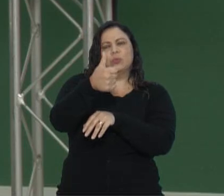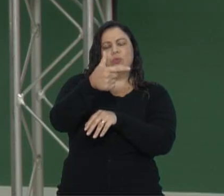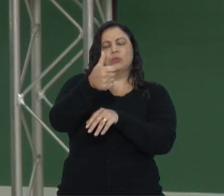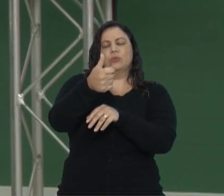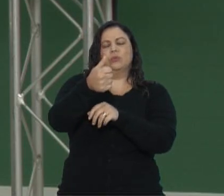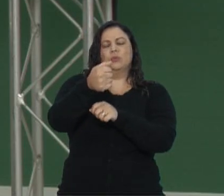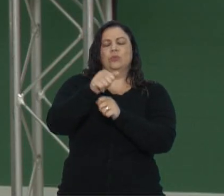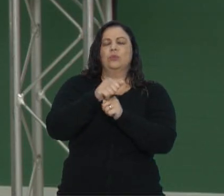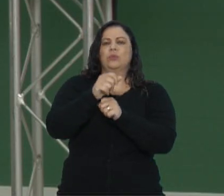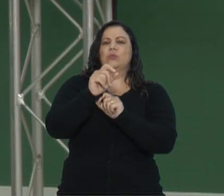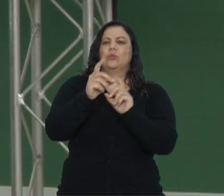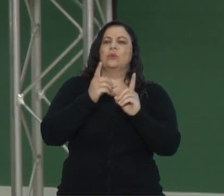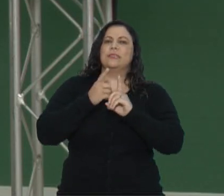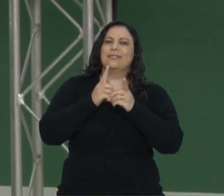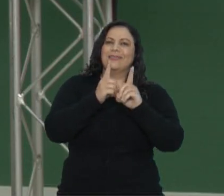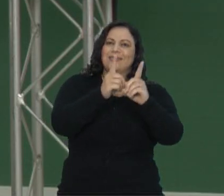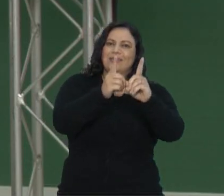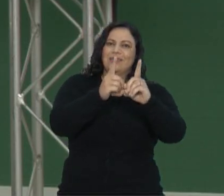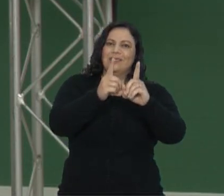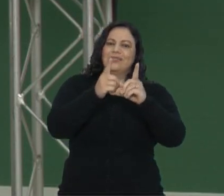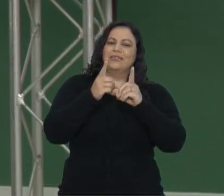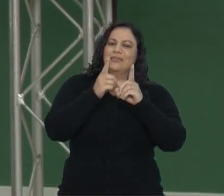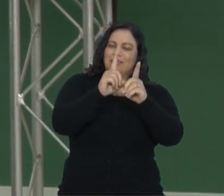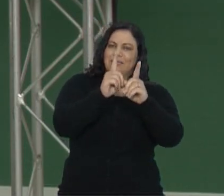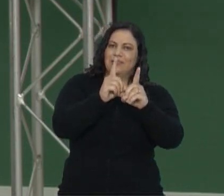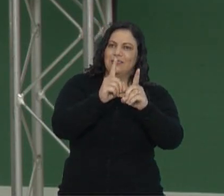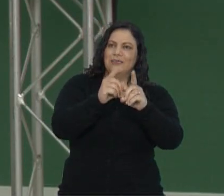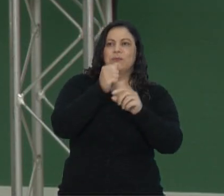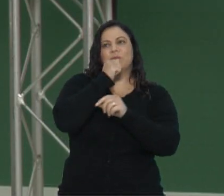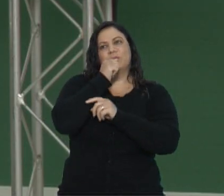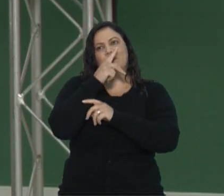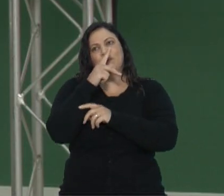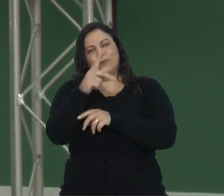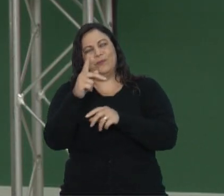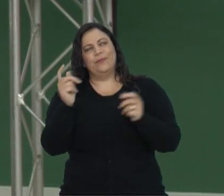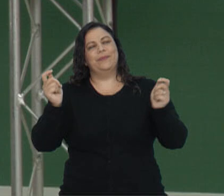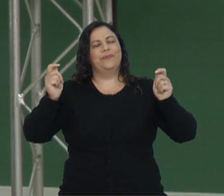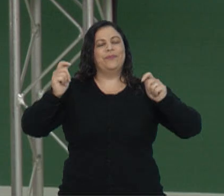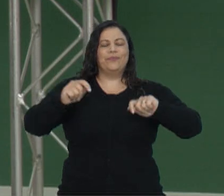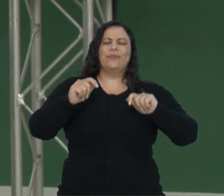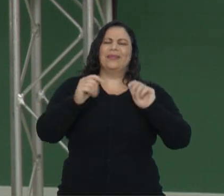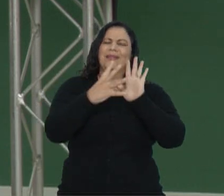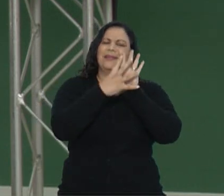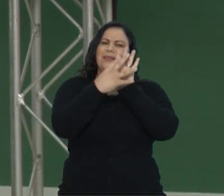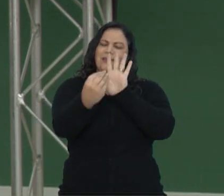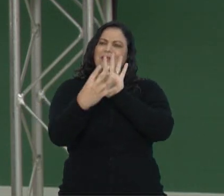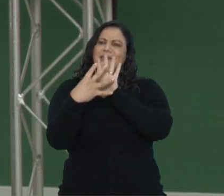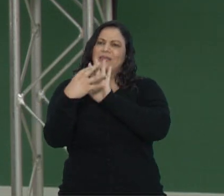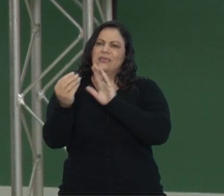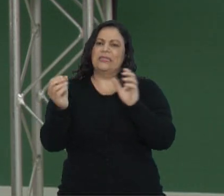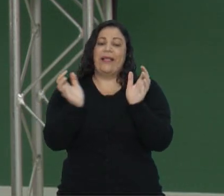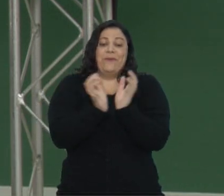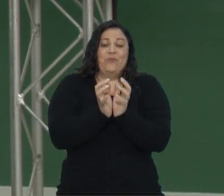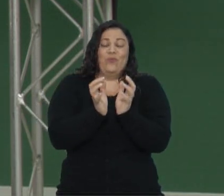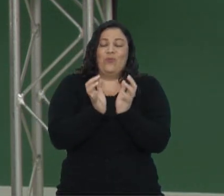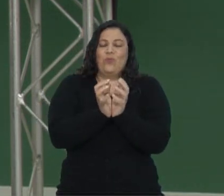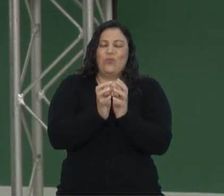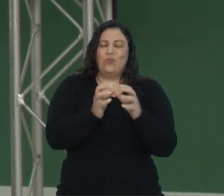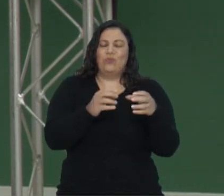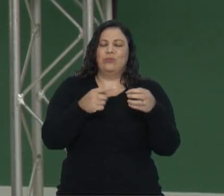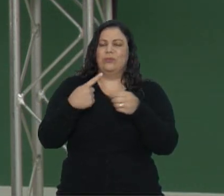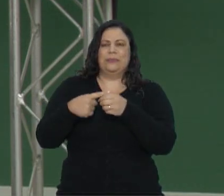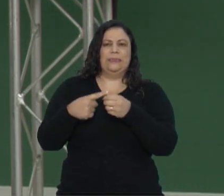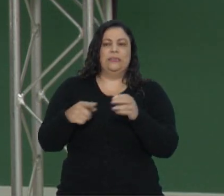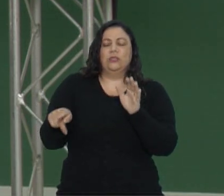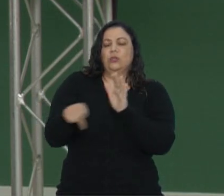na igreja de Congonhas, que um tempo atrás queriam colocar réplica, a comunidade lá não deixou, são os originais